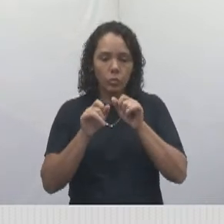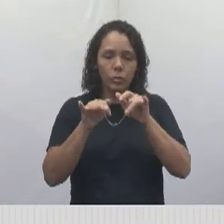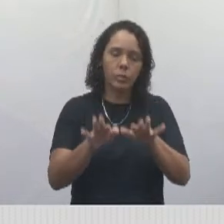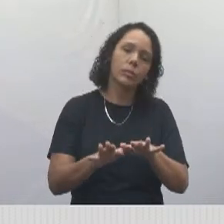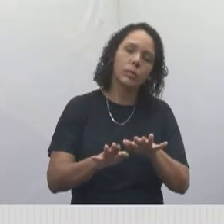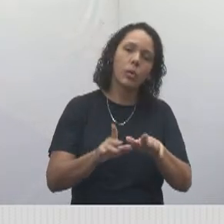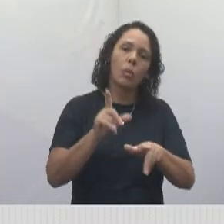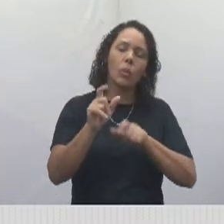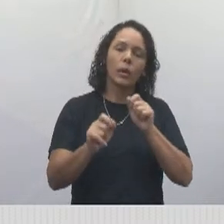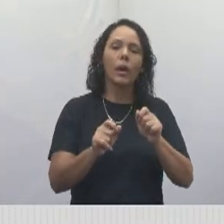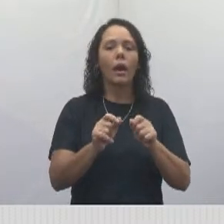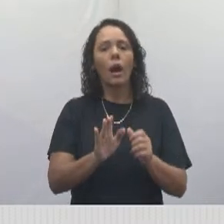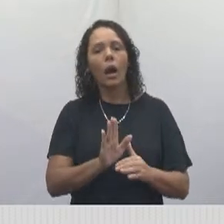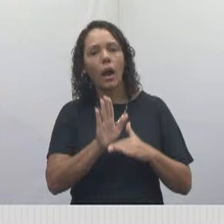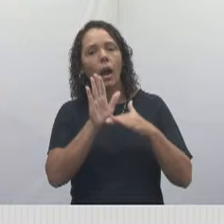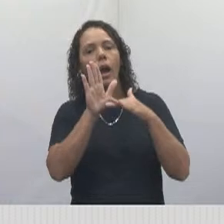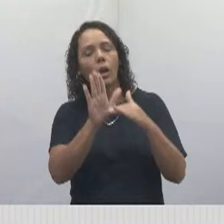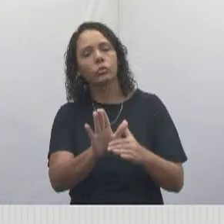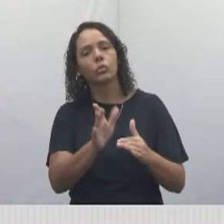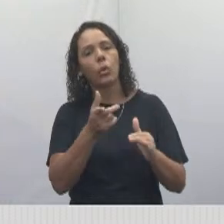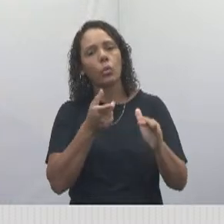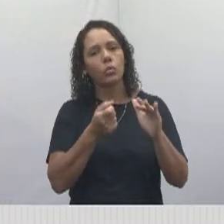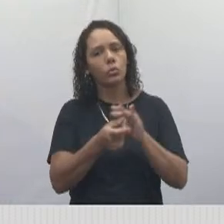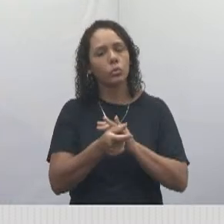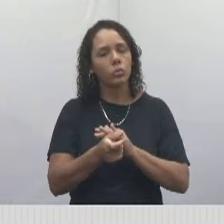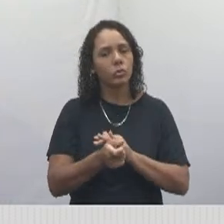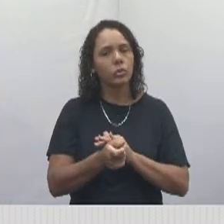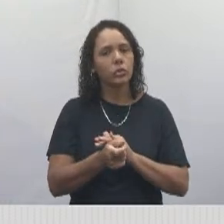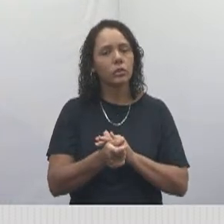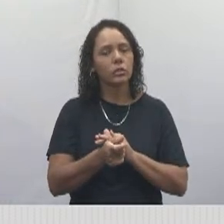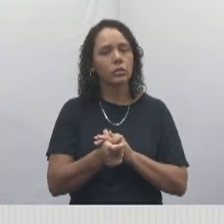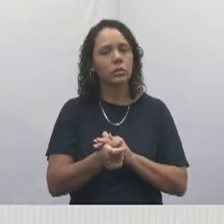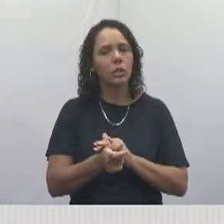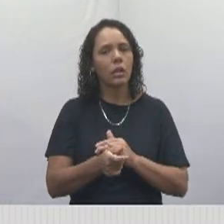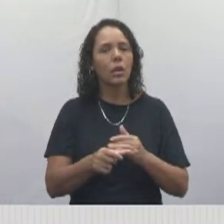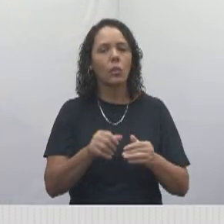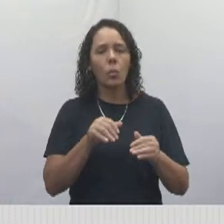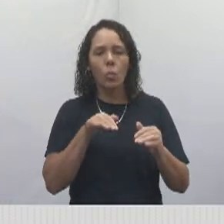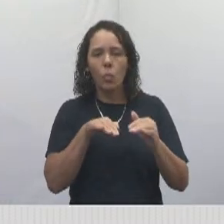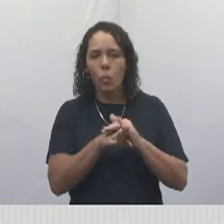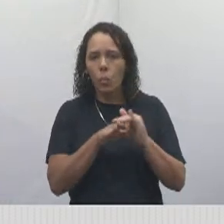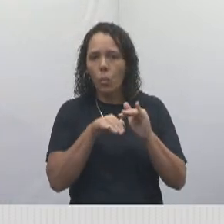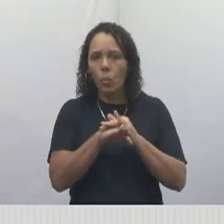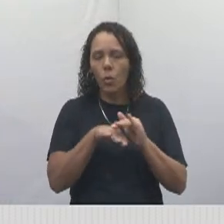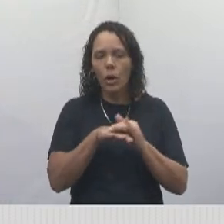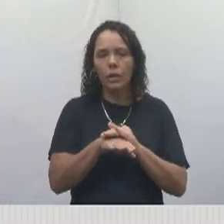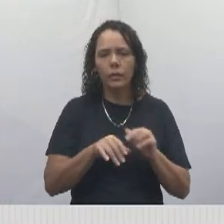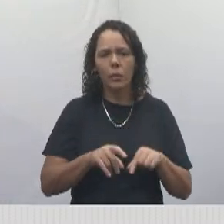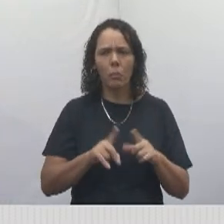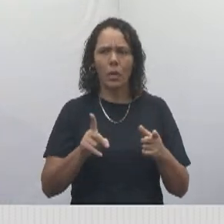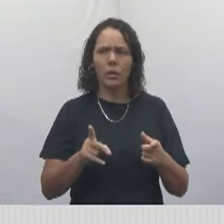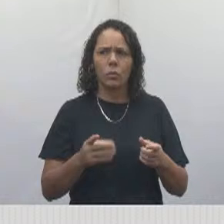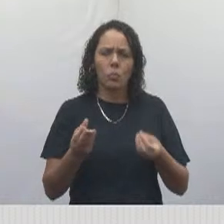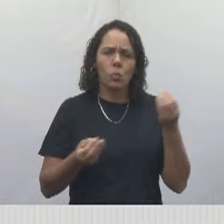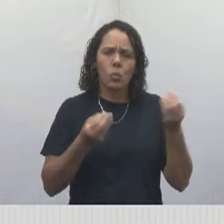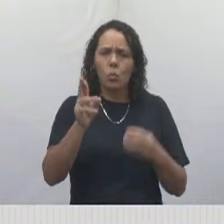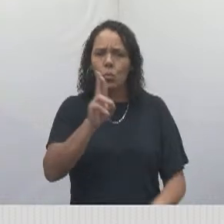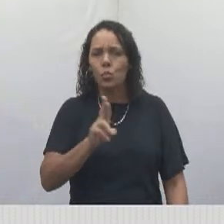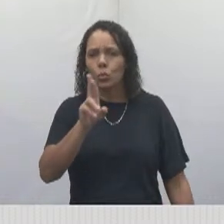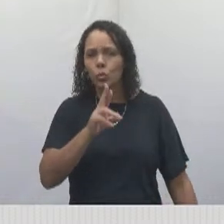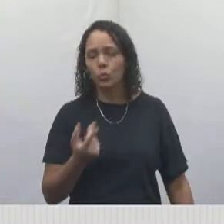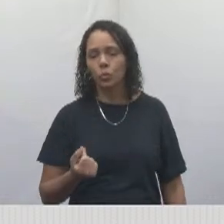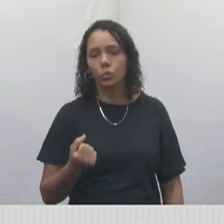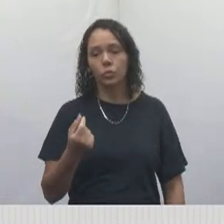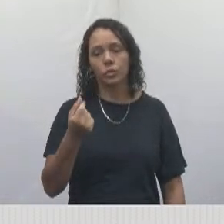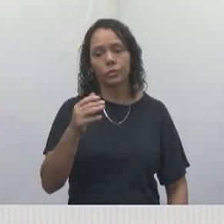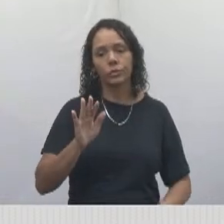de gastar algo em torno de 50 milhões. E daqui a pouco a gente diz o que foi feito com esse dinheiro. No tocante ao